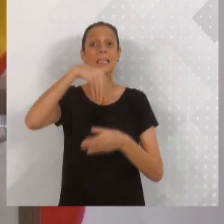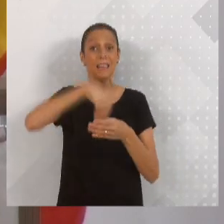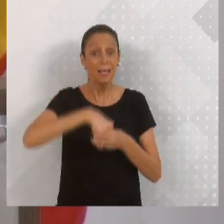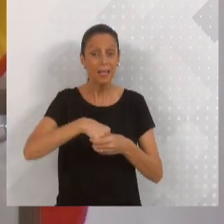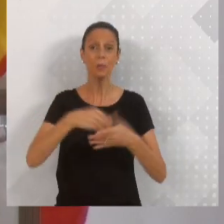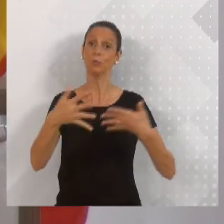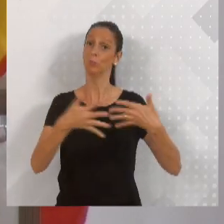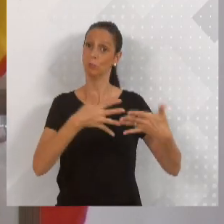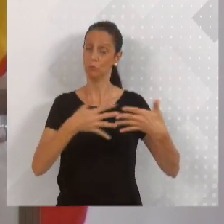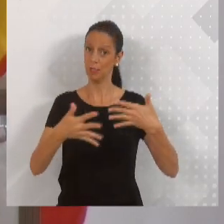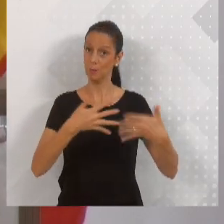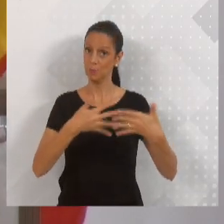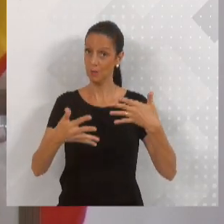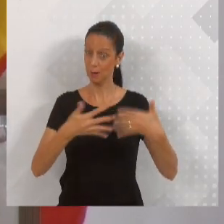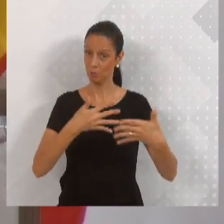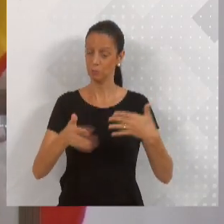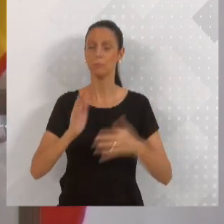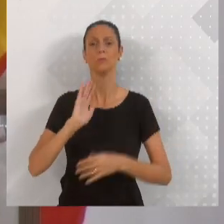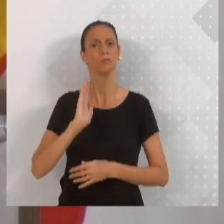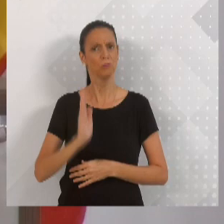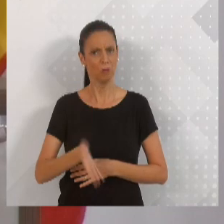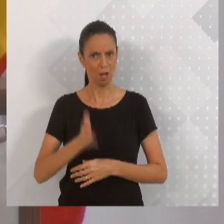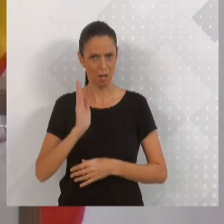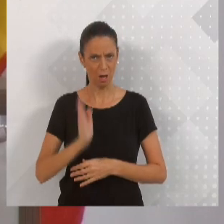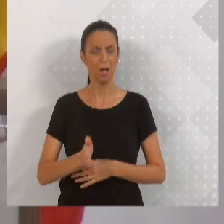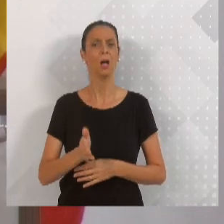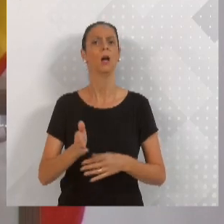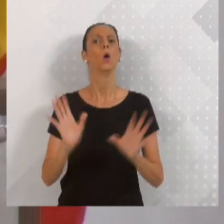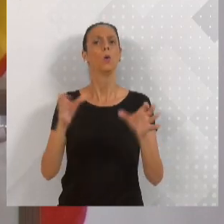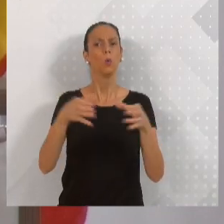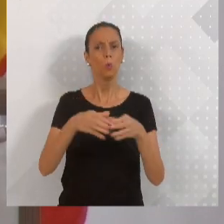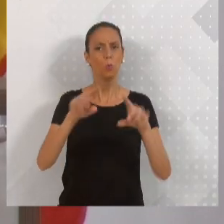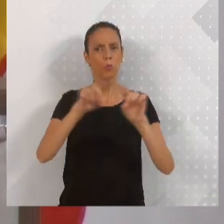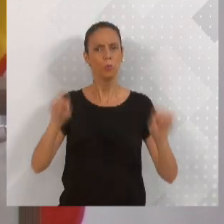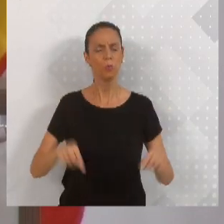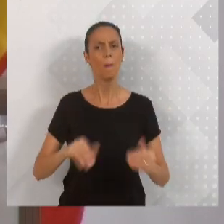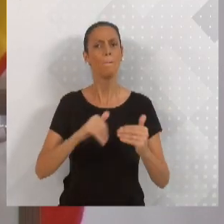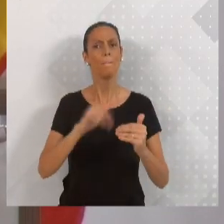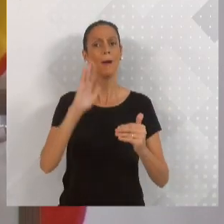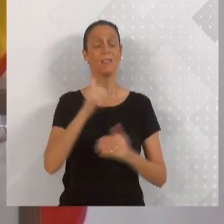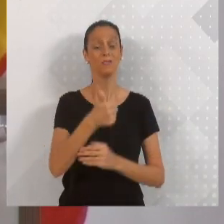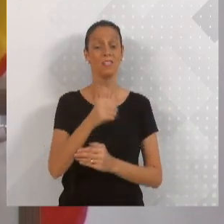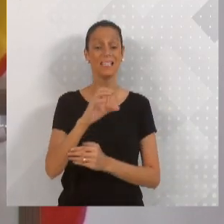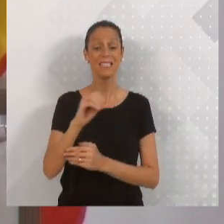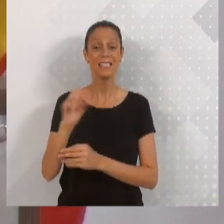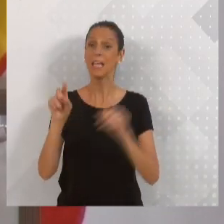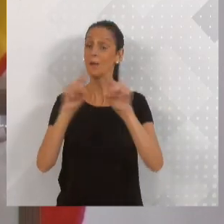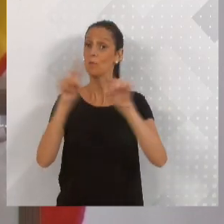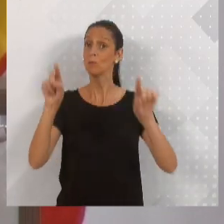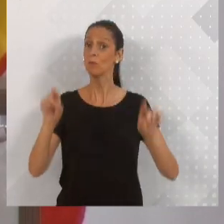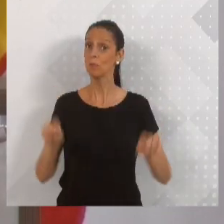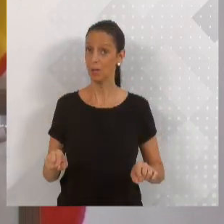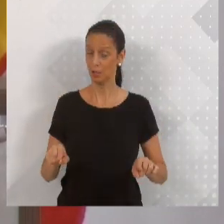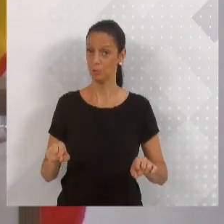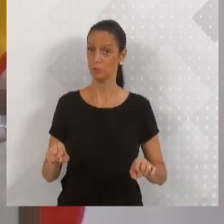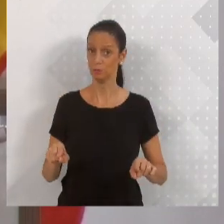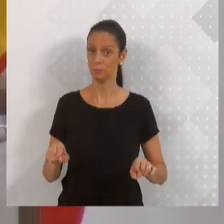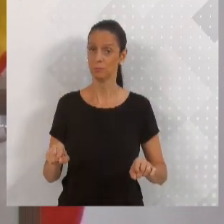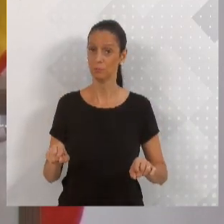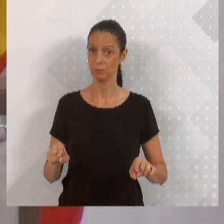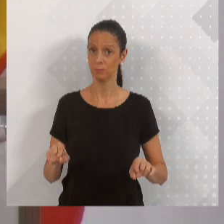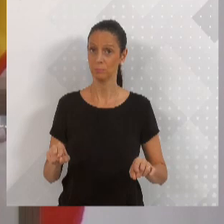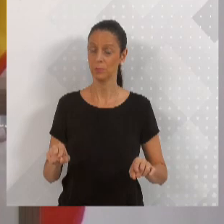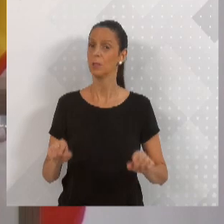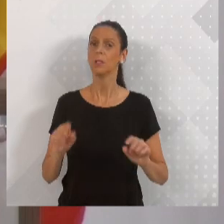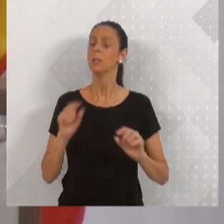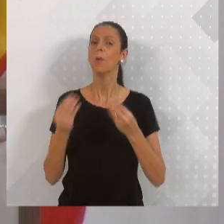eh dentro disso nós já capacitamos mais de 100 colaboradores e no que que consiste essa